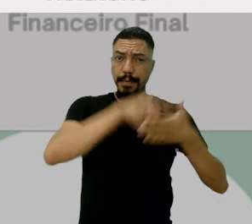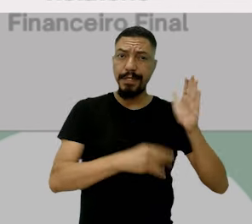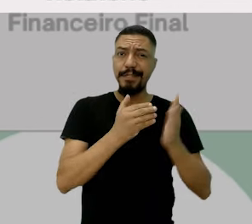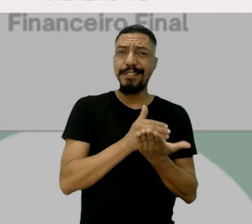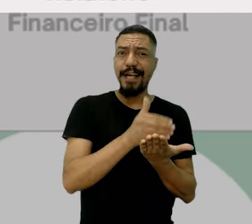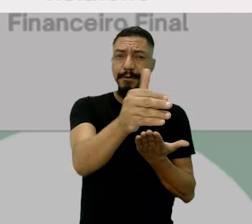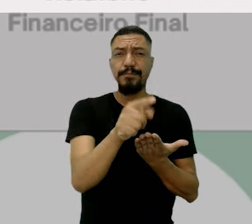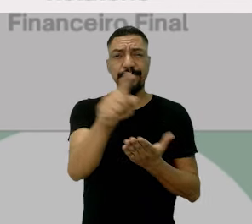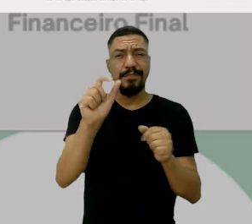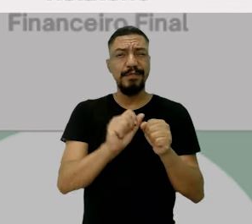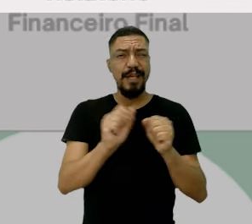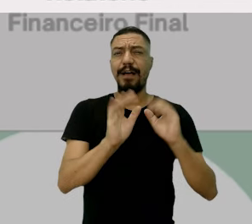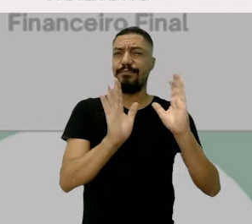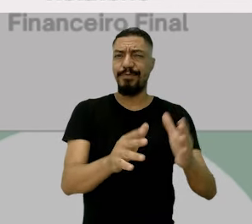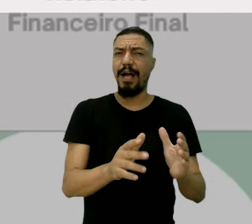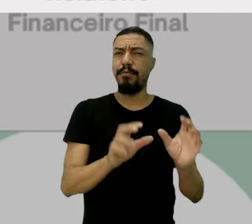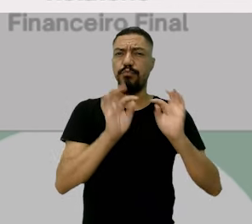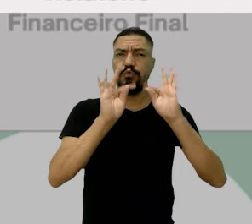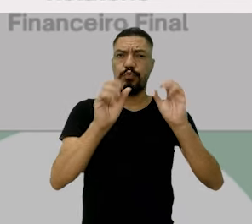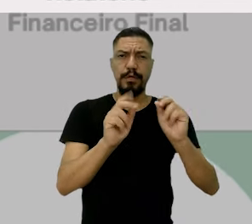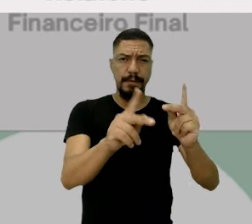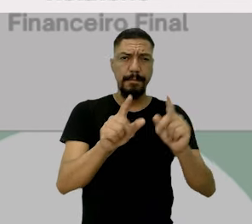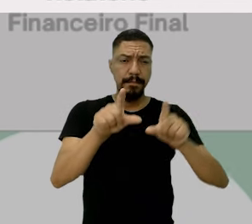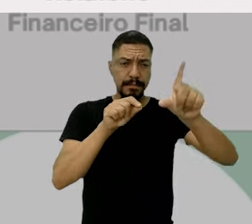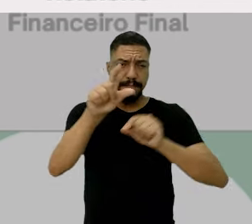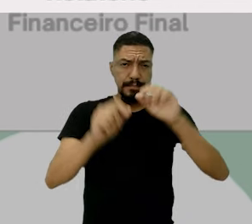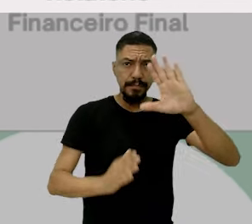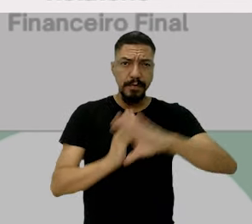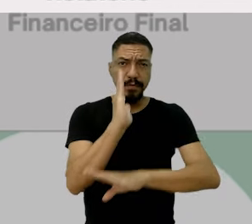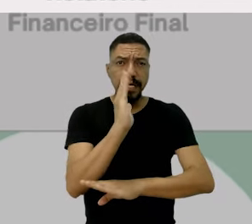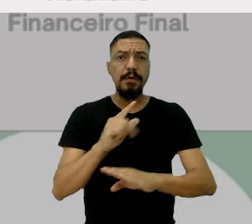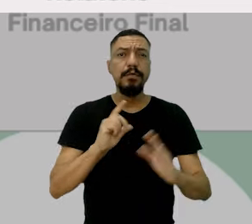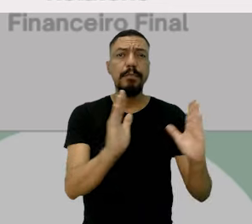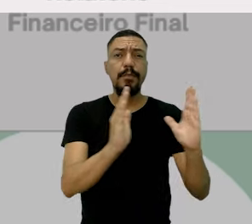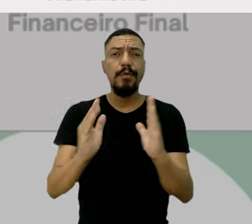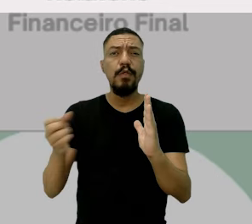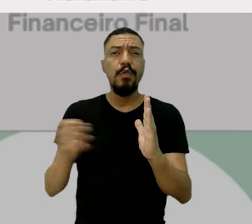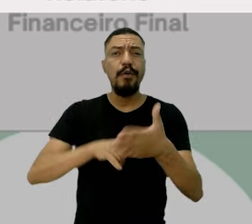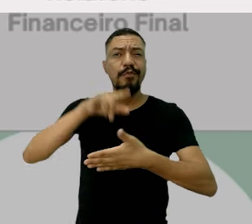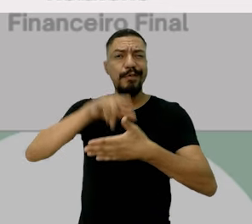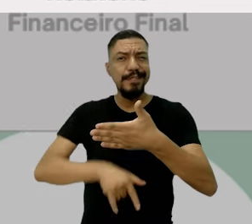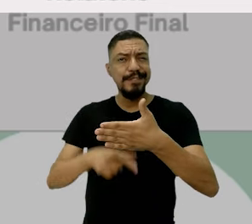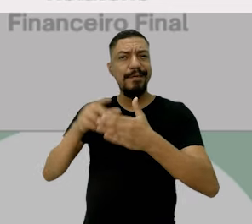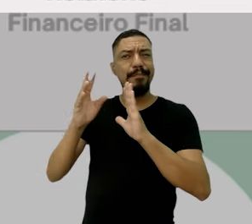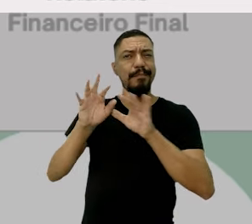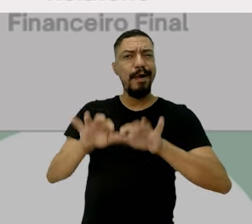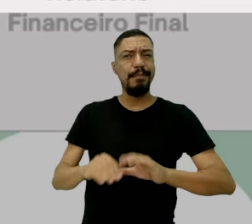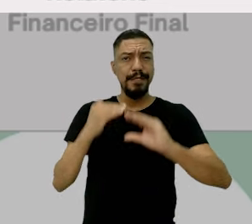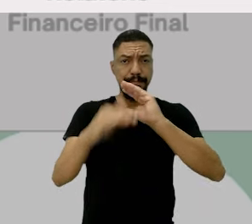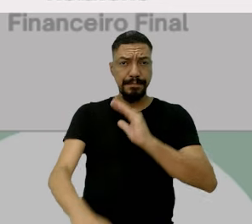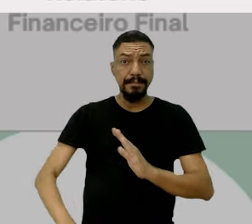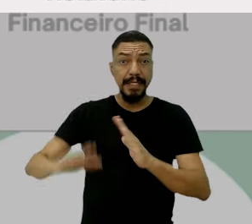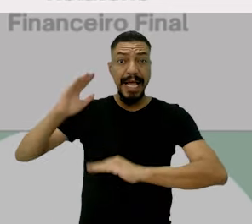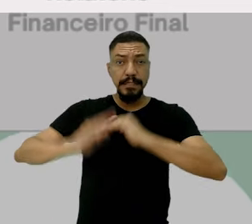que todos vocês passaram por essas fases, a seleção e aprovação, e depois tem uma nova fase documental, a